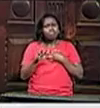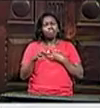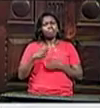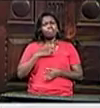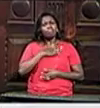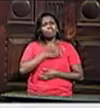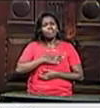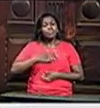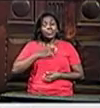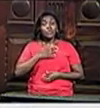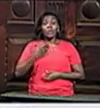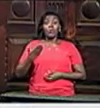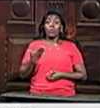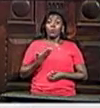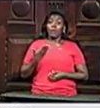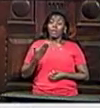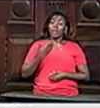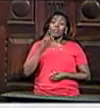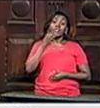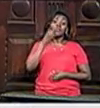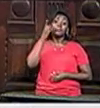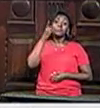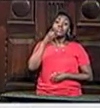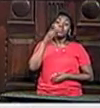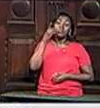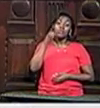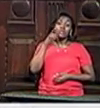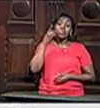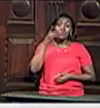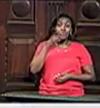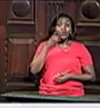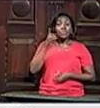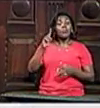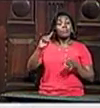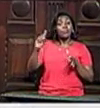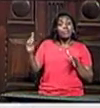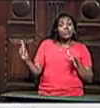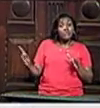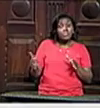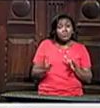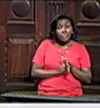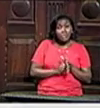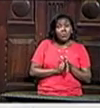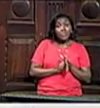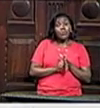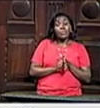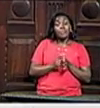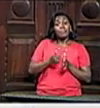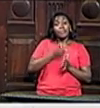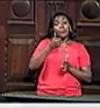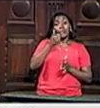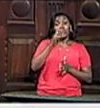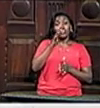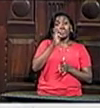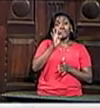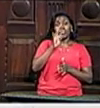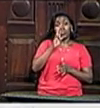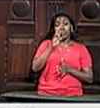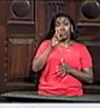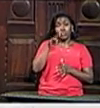aos colegas deputados e deputadas que participaram do primeiro turno das eleições municipais